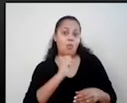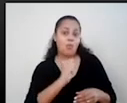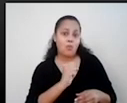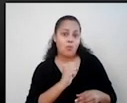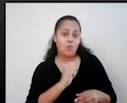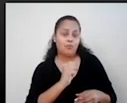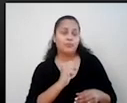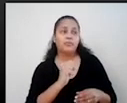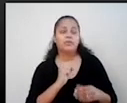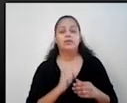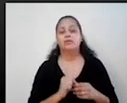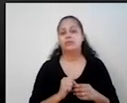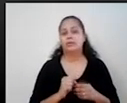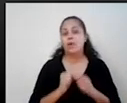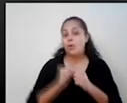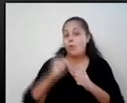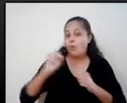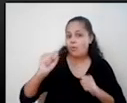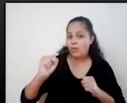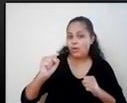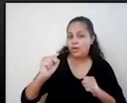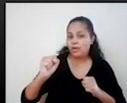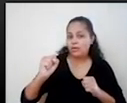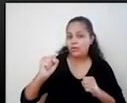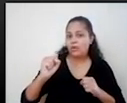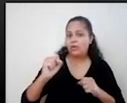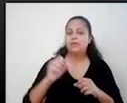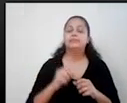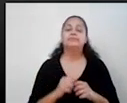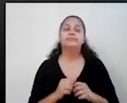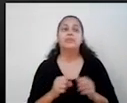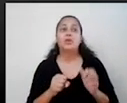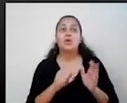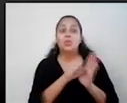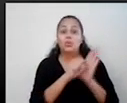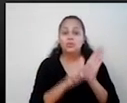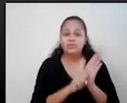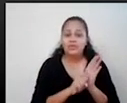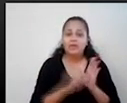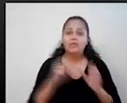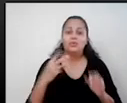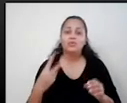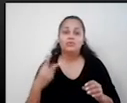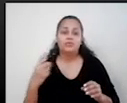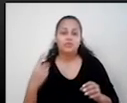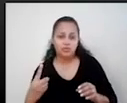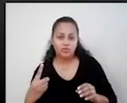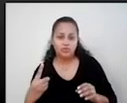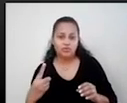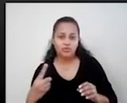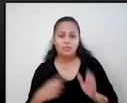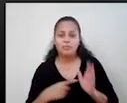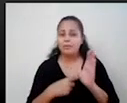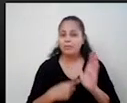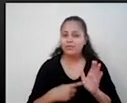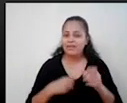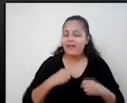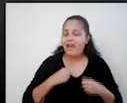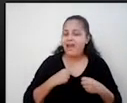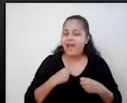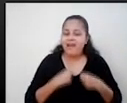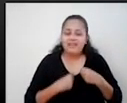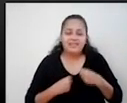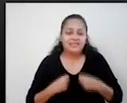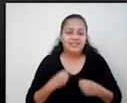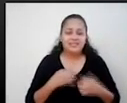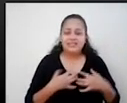chega modernizado ao século XXI por refletir as angústias da sociedade americana. Só que quantos super-heróis nós